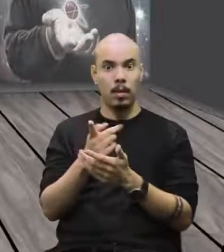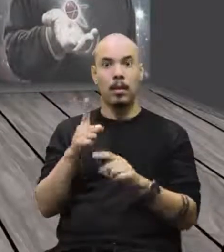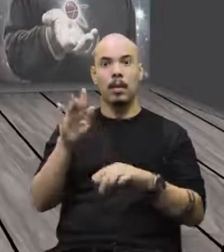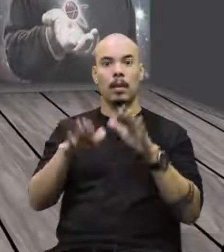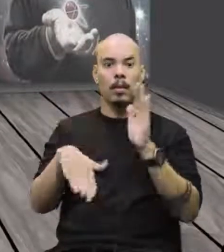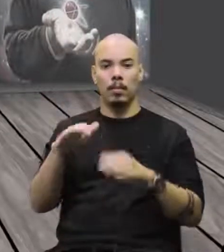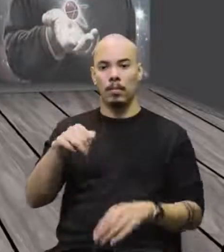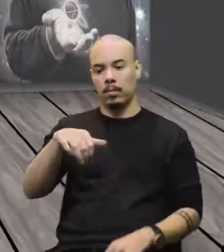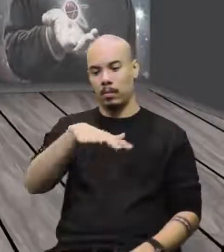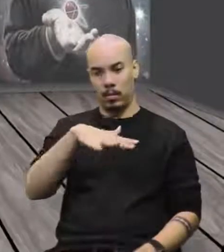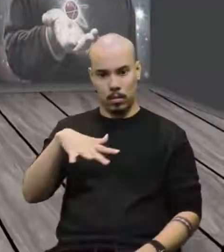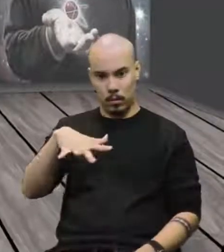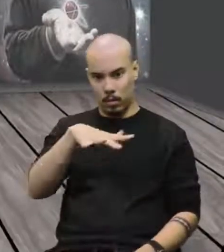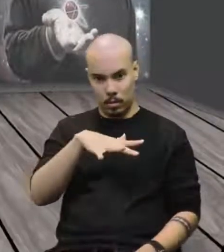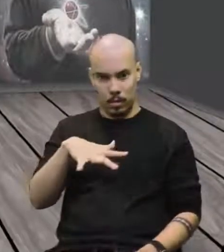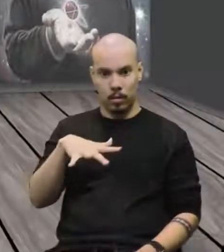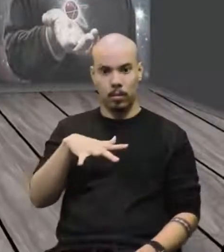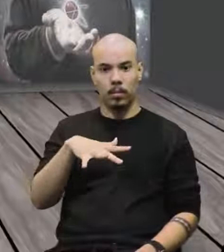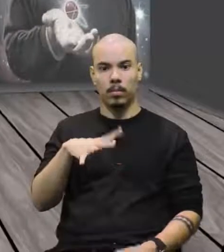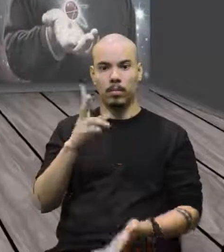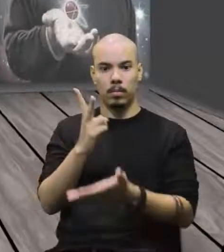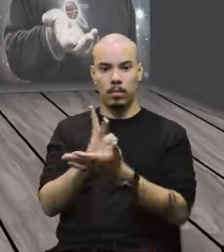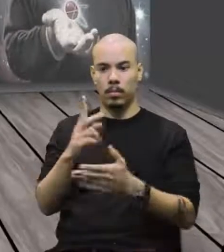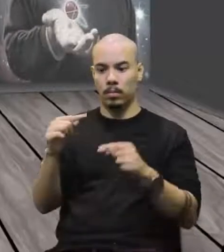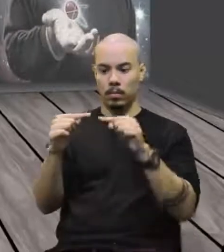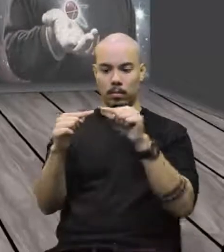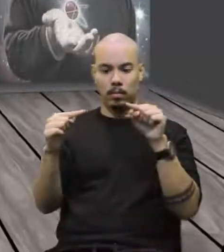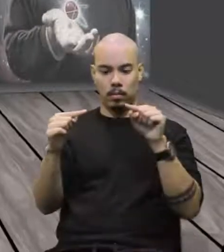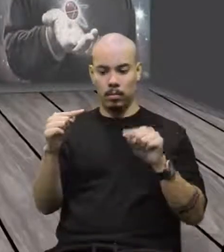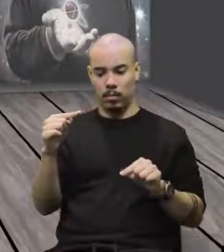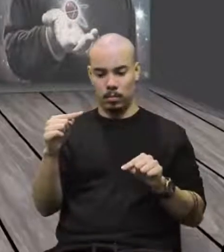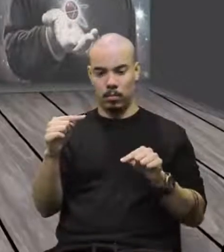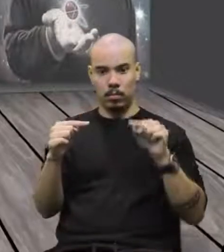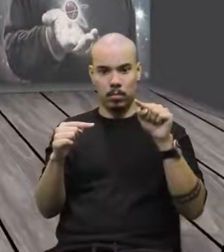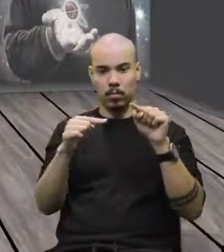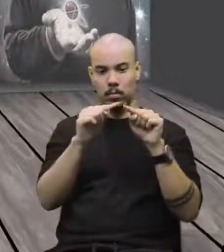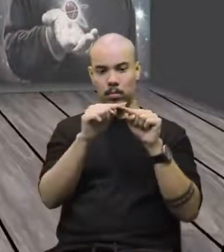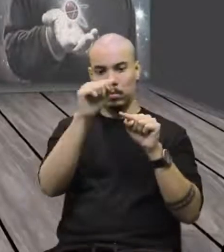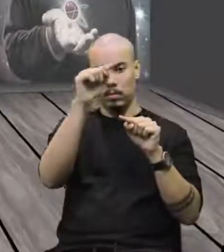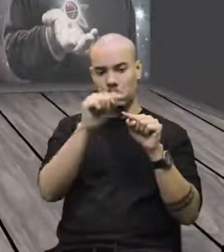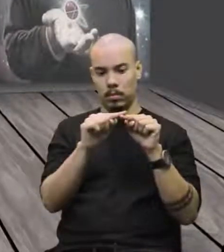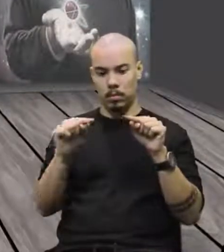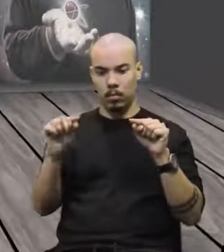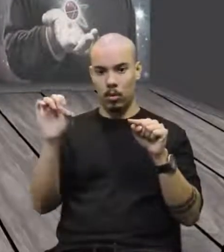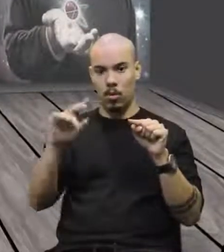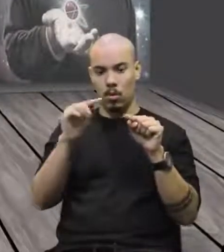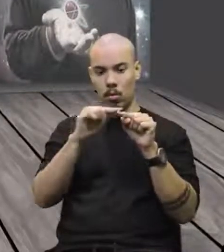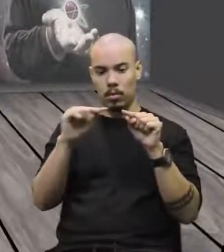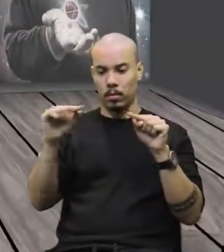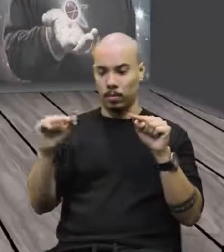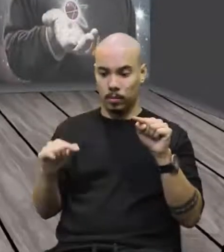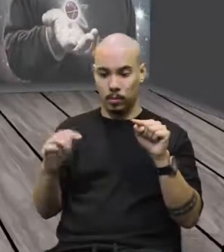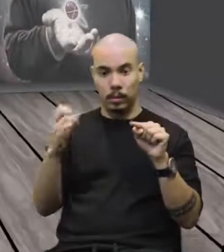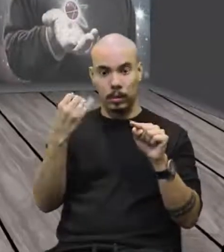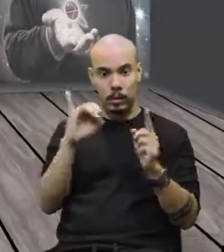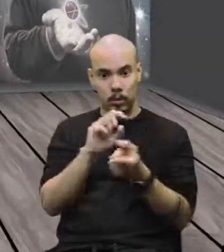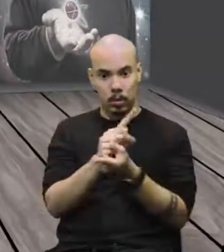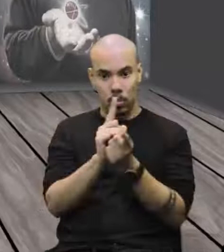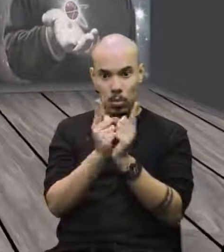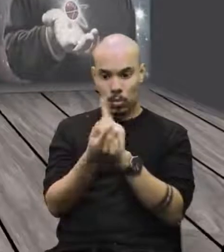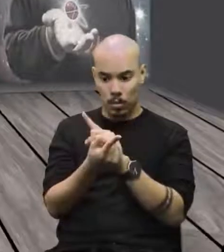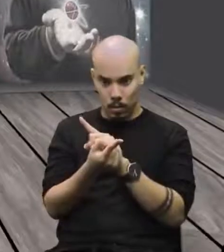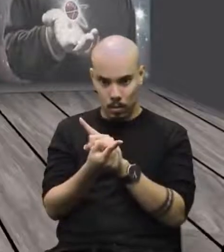a carga para cá, a força magnética seria para baixo, perpendicular. Se a carga estiver no sentido contrário, está vindo